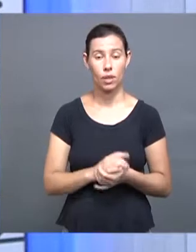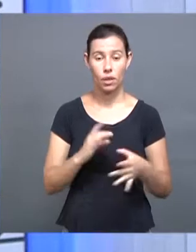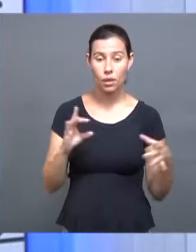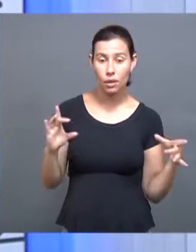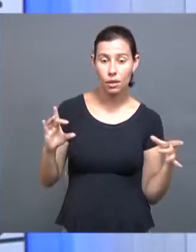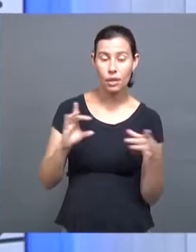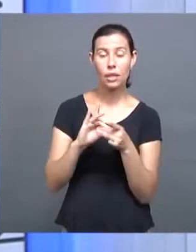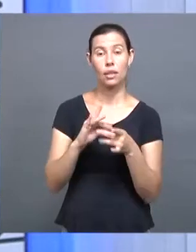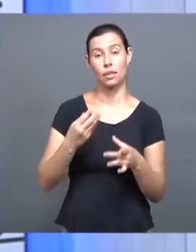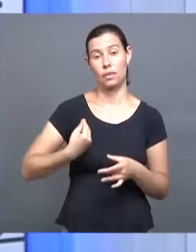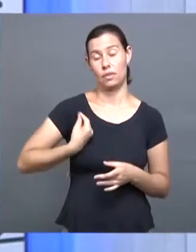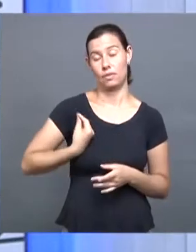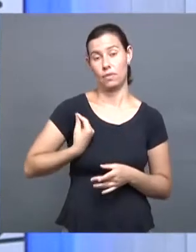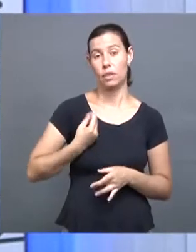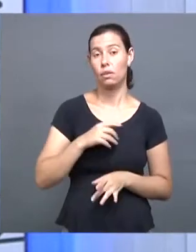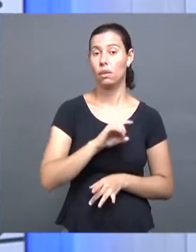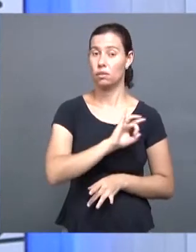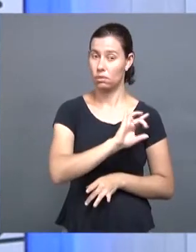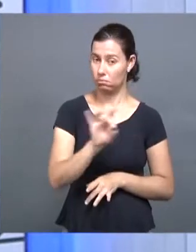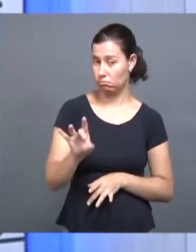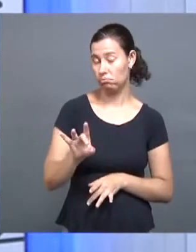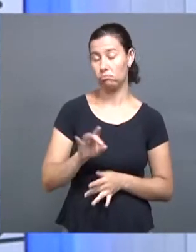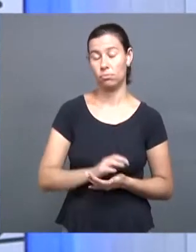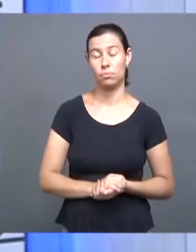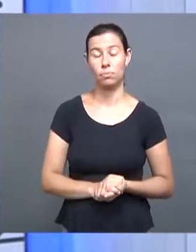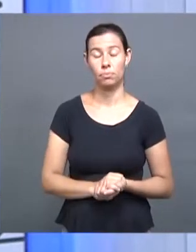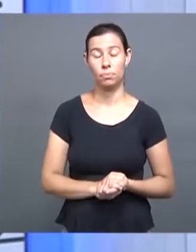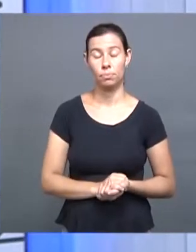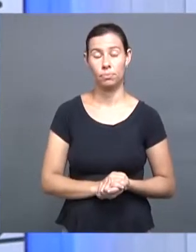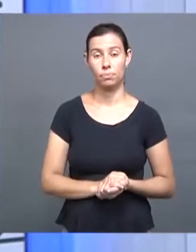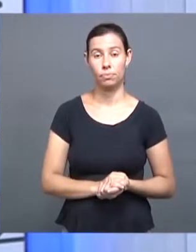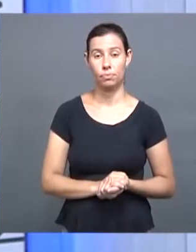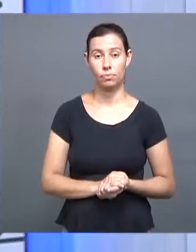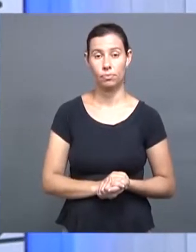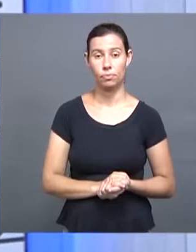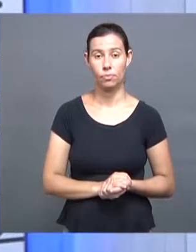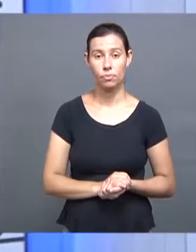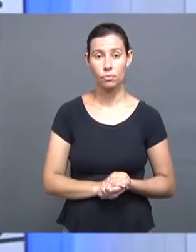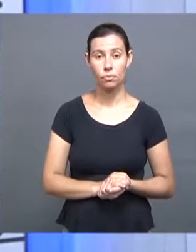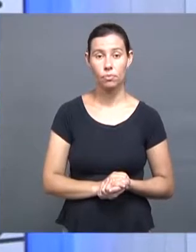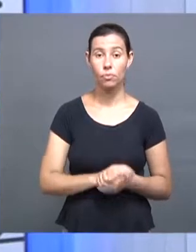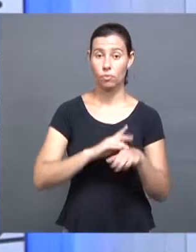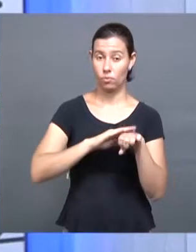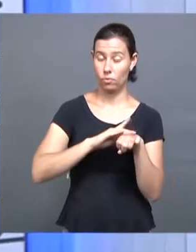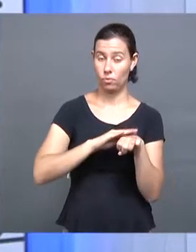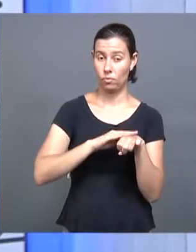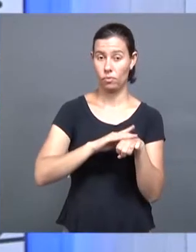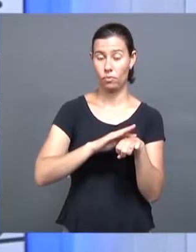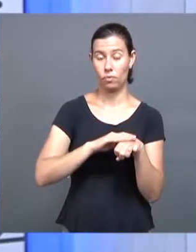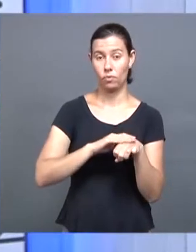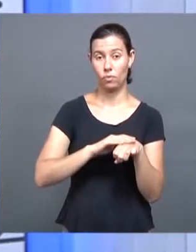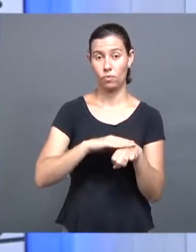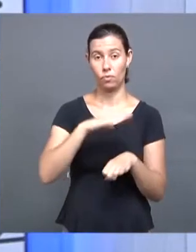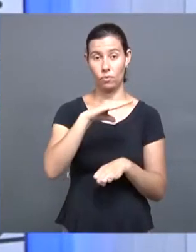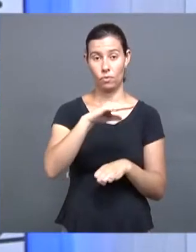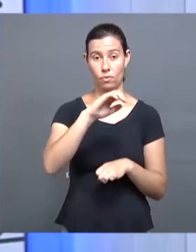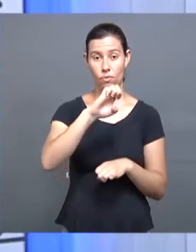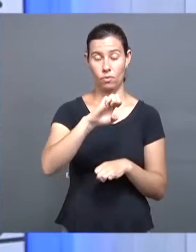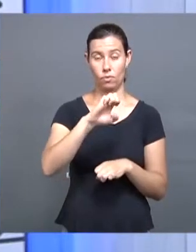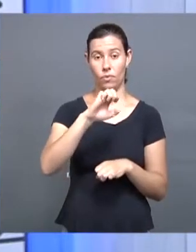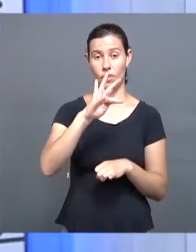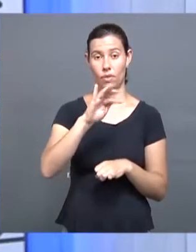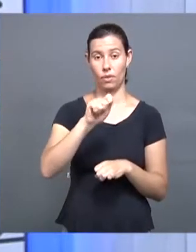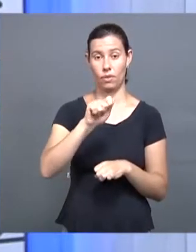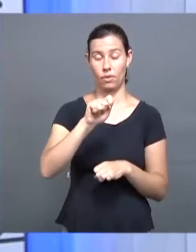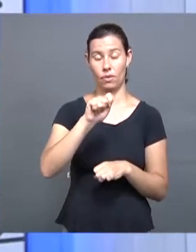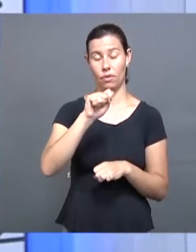ao estilo de vida que levamos. É uma doença considerada a cefaleia tensional,